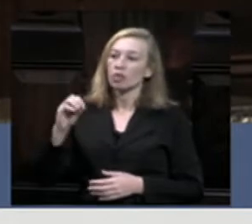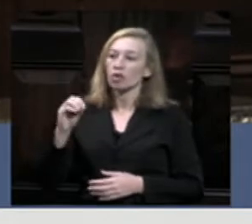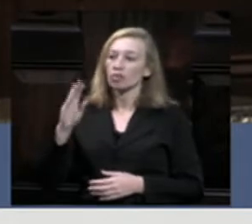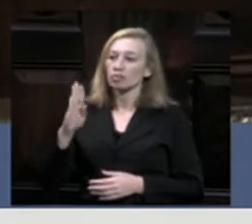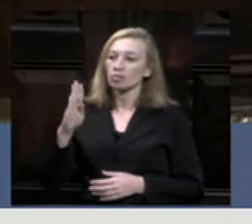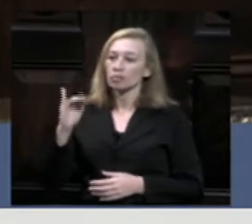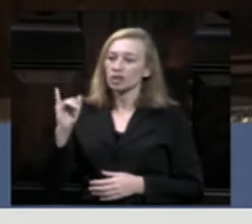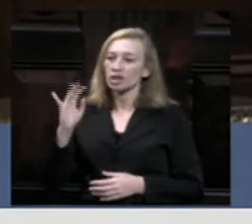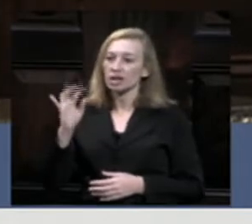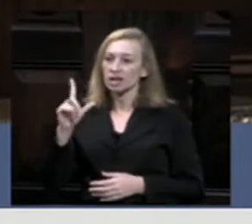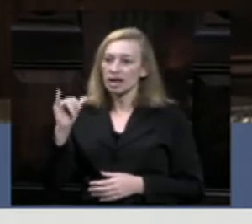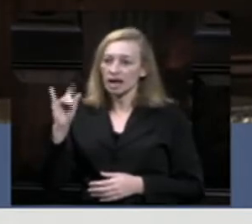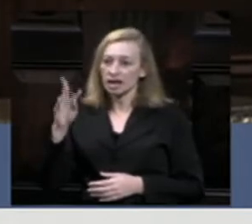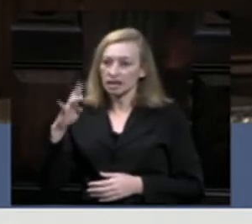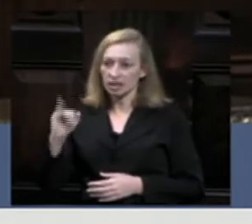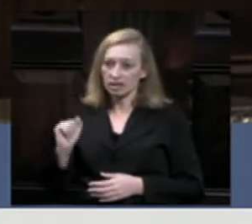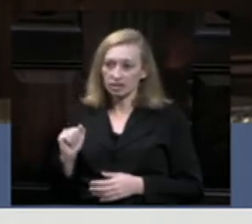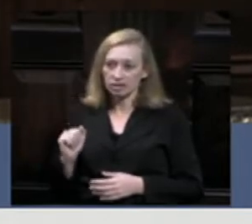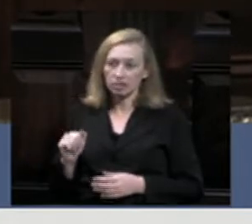Mas a área,